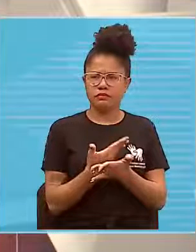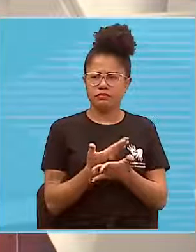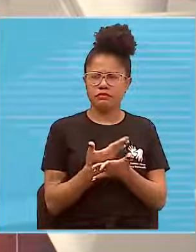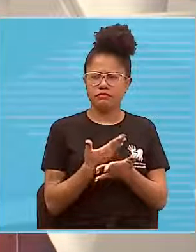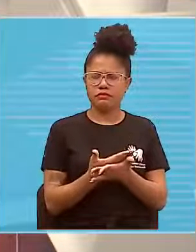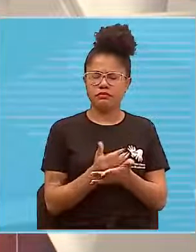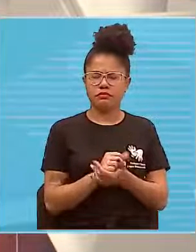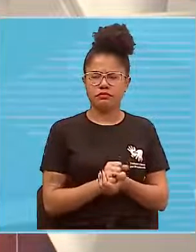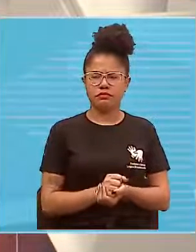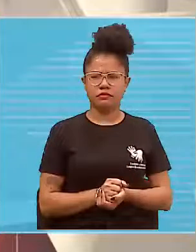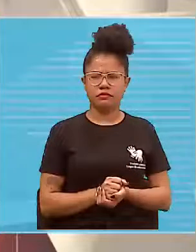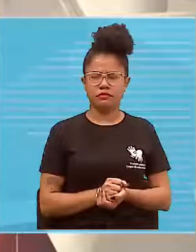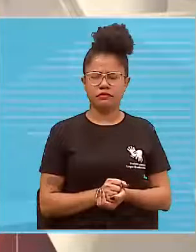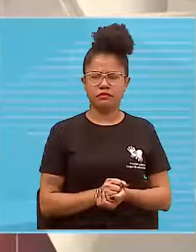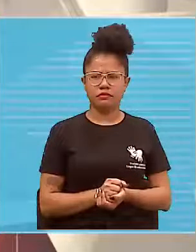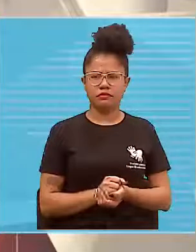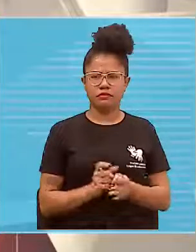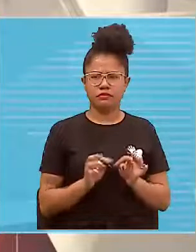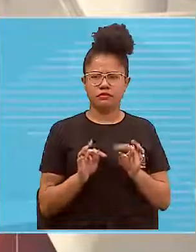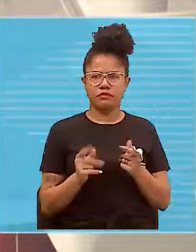todas